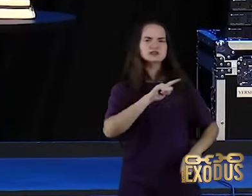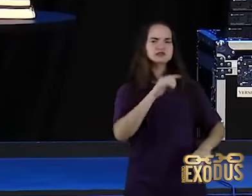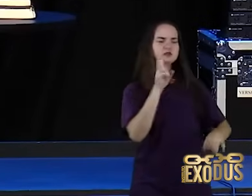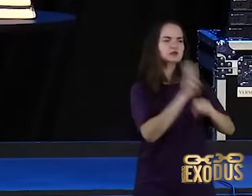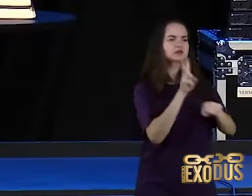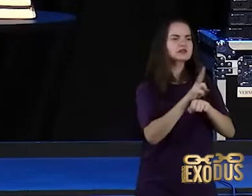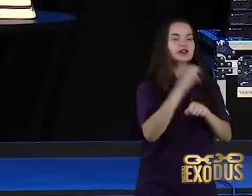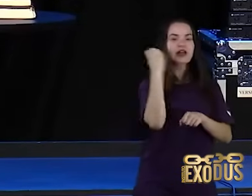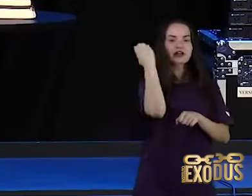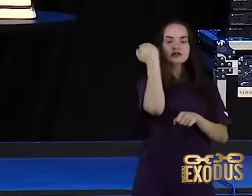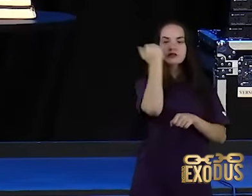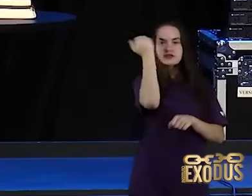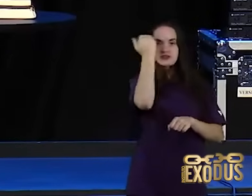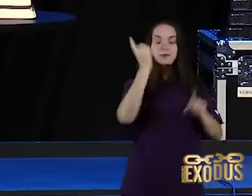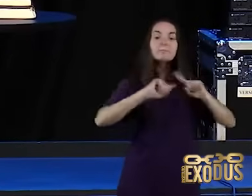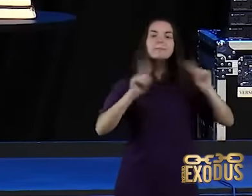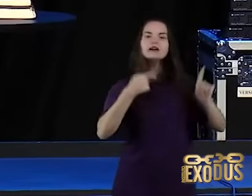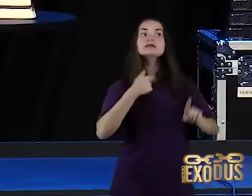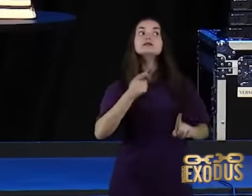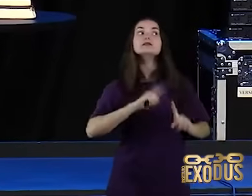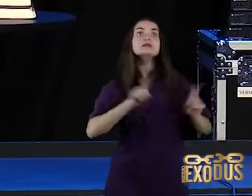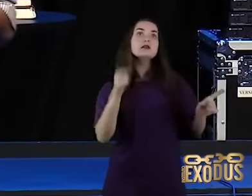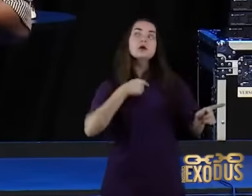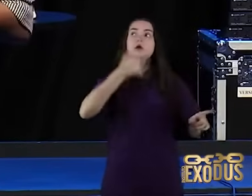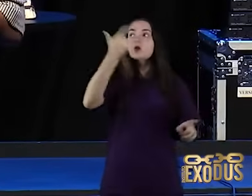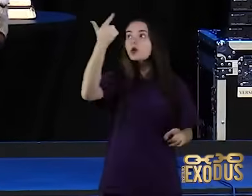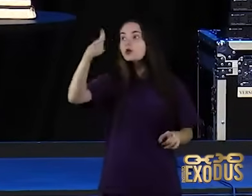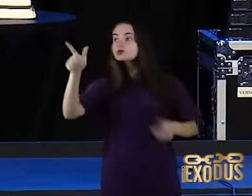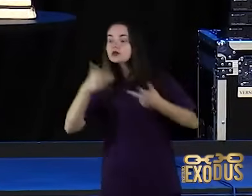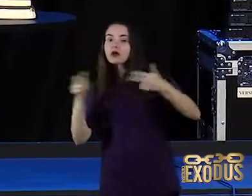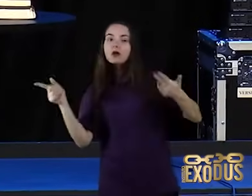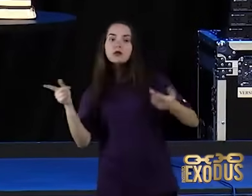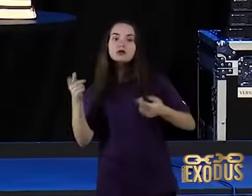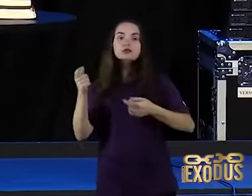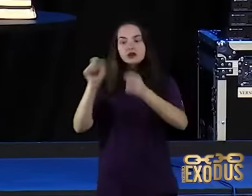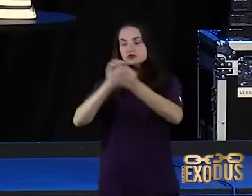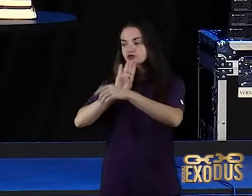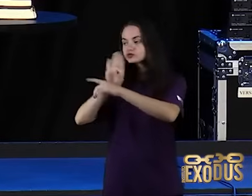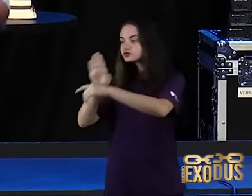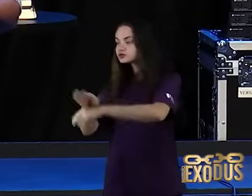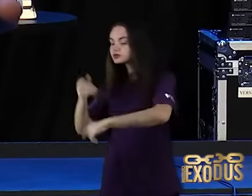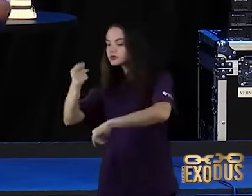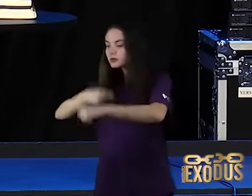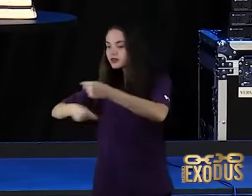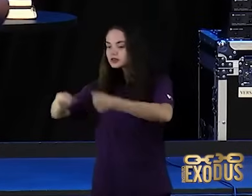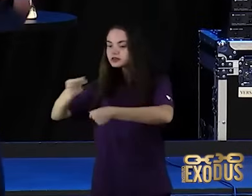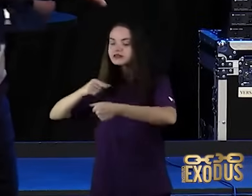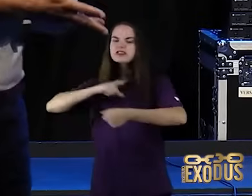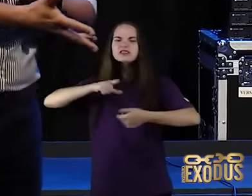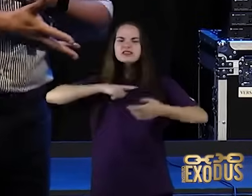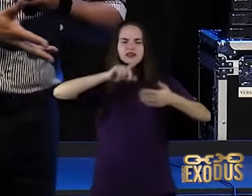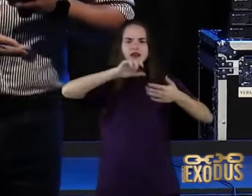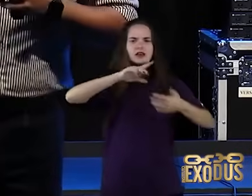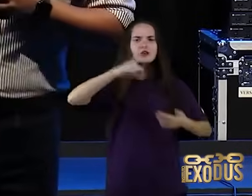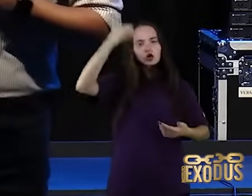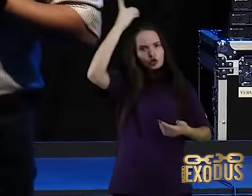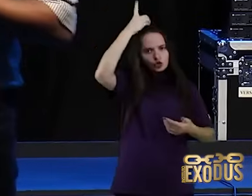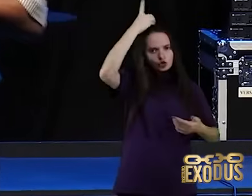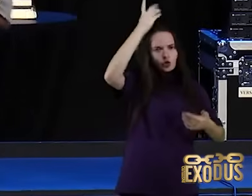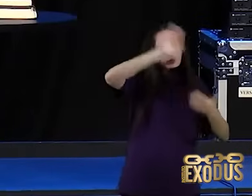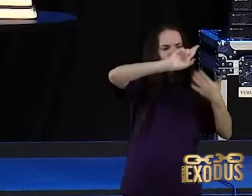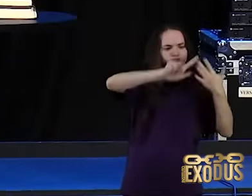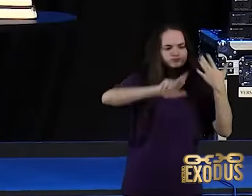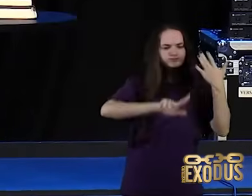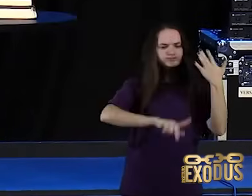Mas eu sou engenheiro Mas eu sou professor mas eu sou contador mas eu sou gente existe um talento que é